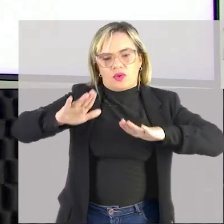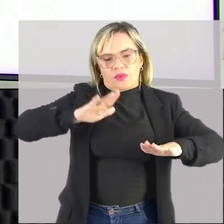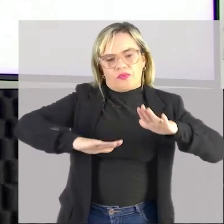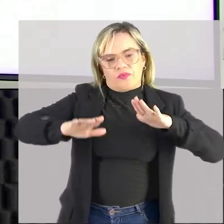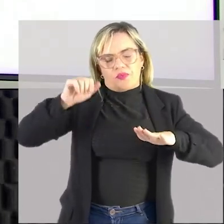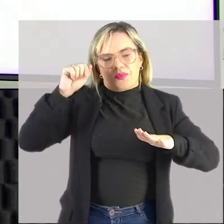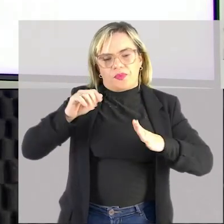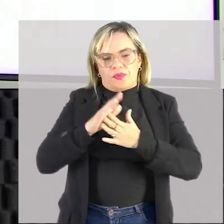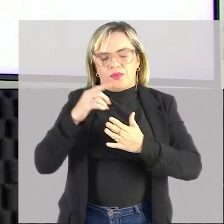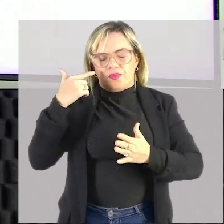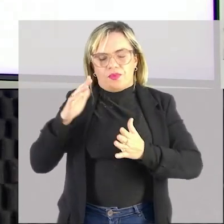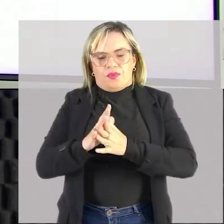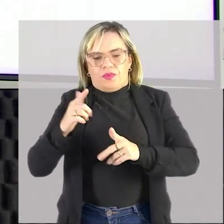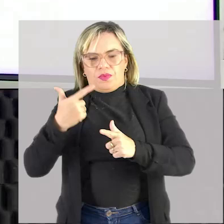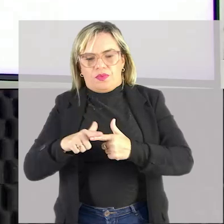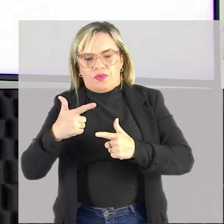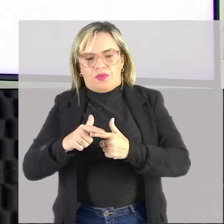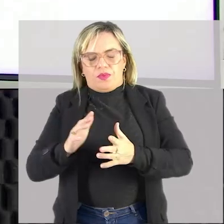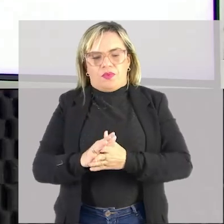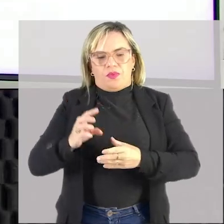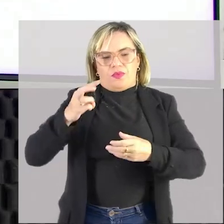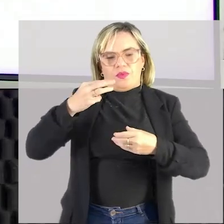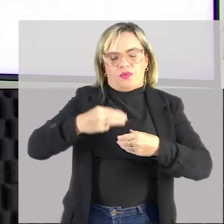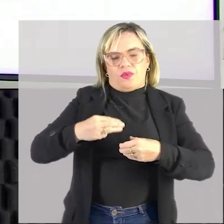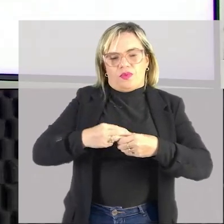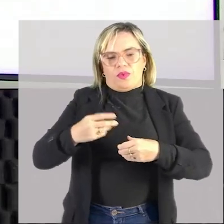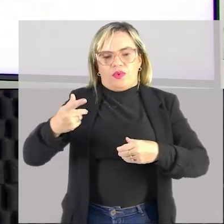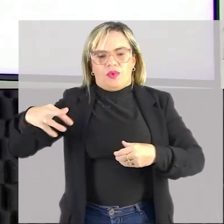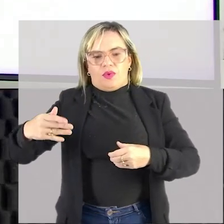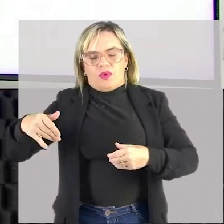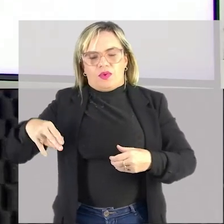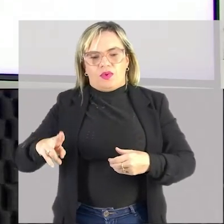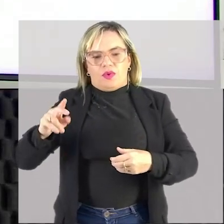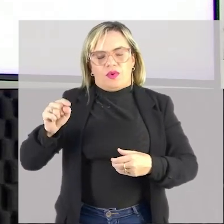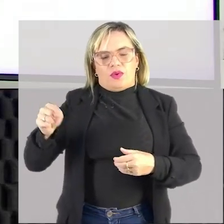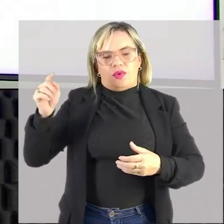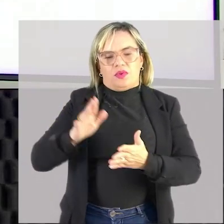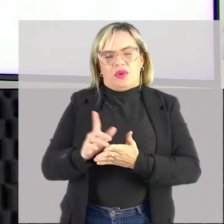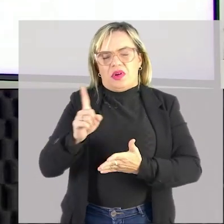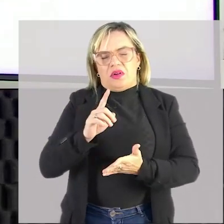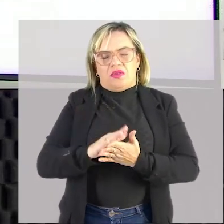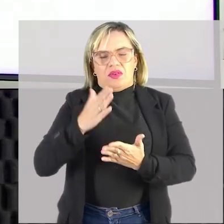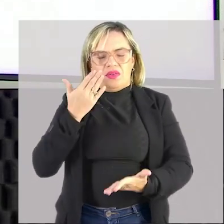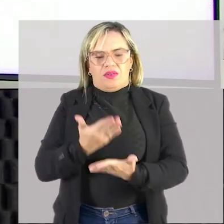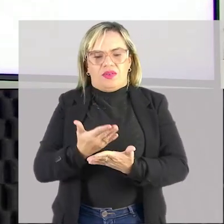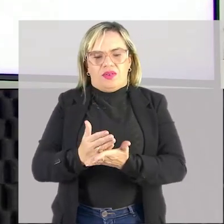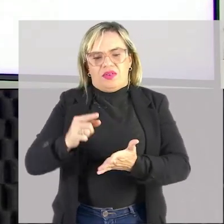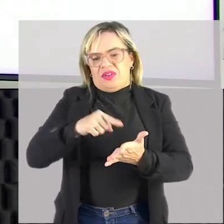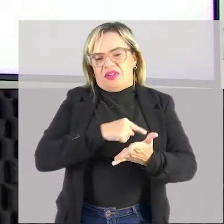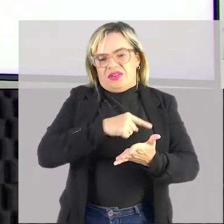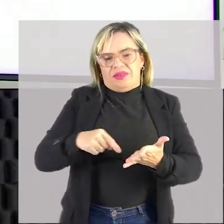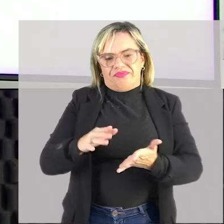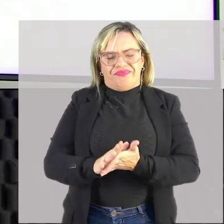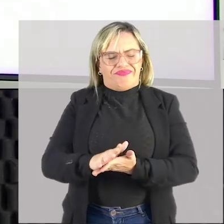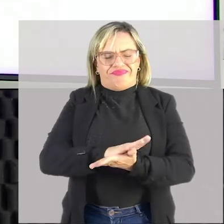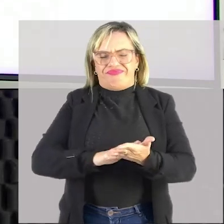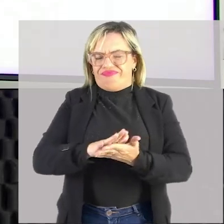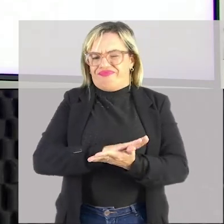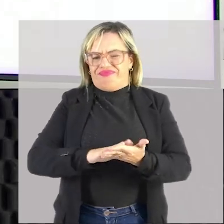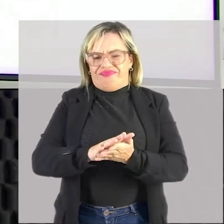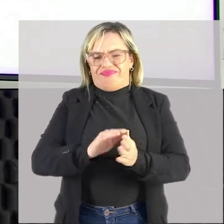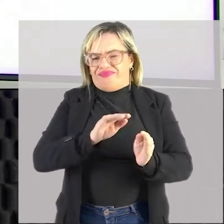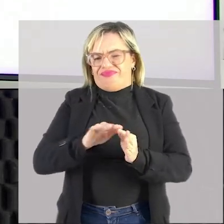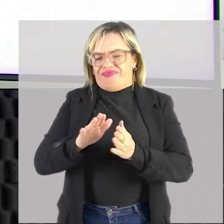Porque aí você vê esses conflitos, Grajaú, né, que não está ainda estudando, aí vai e marca a balaiada, que não tem nada a ver, principalmente